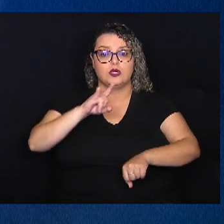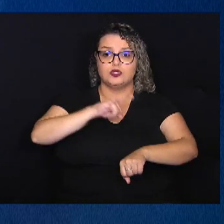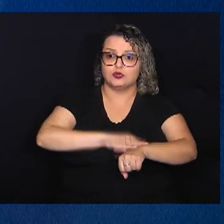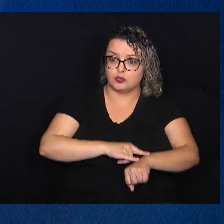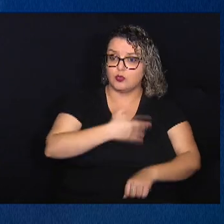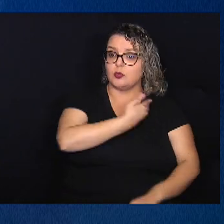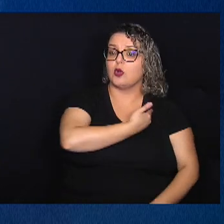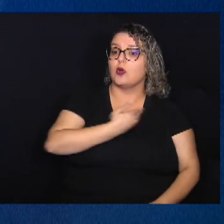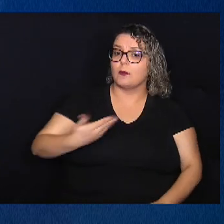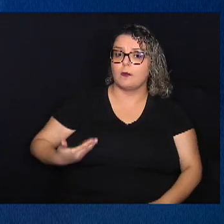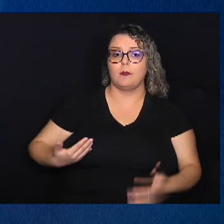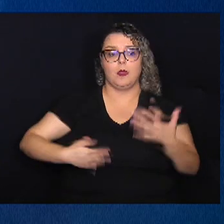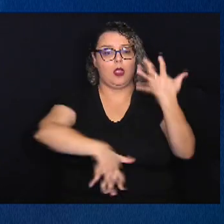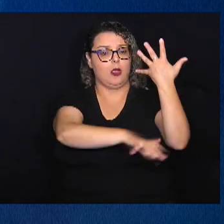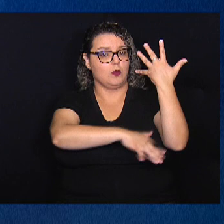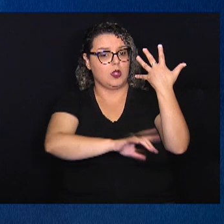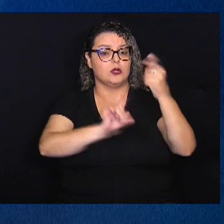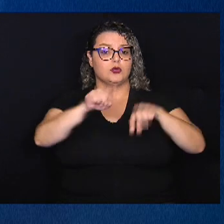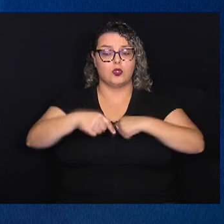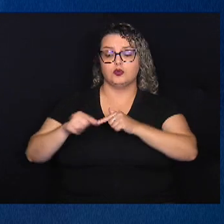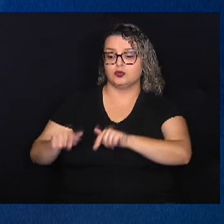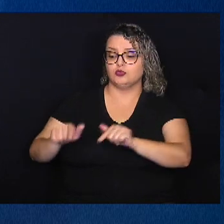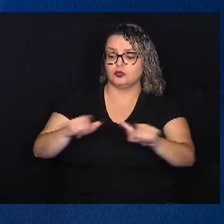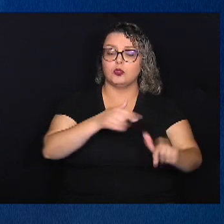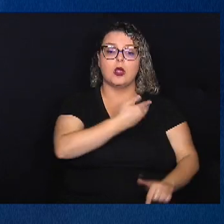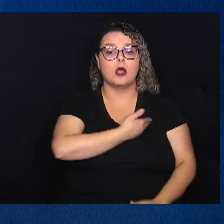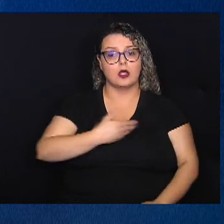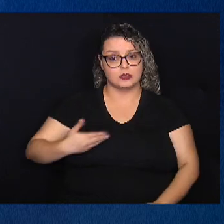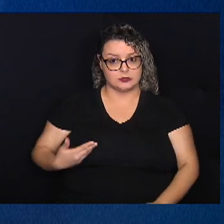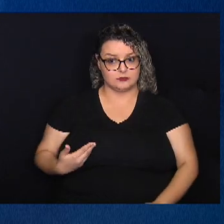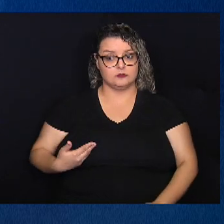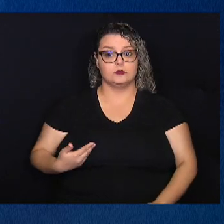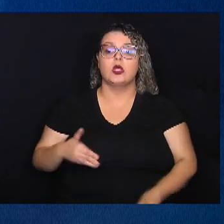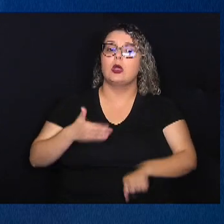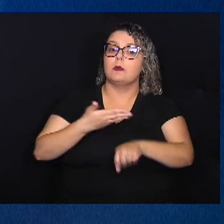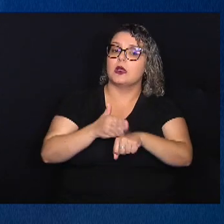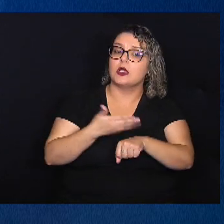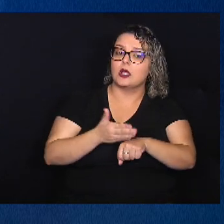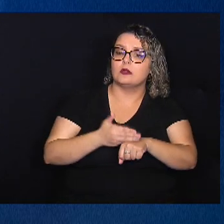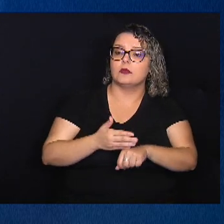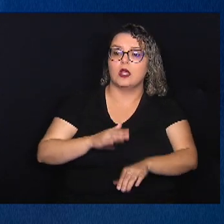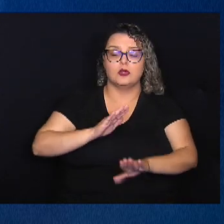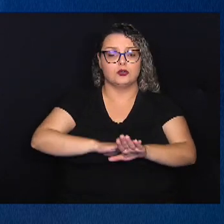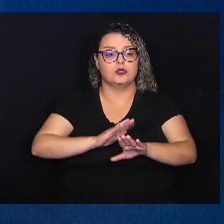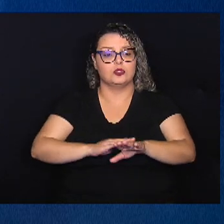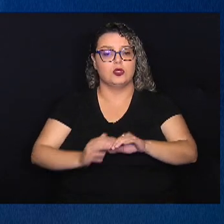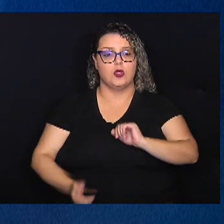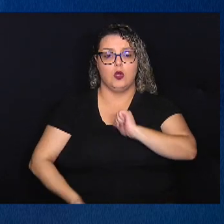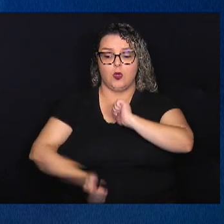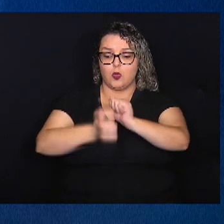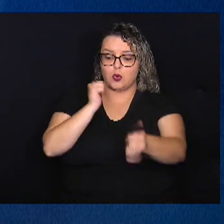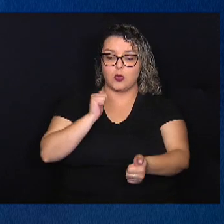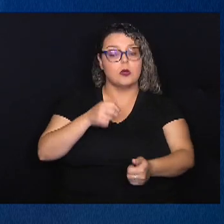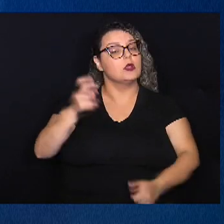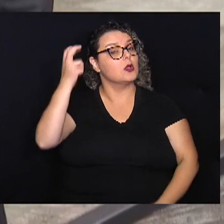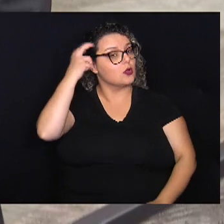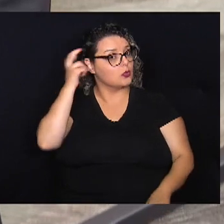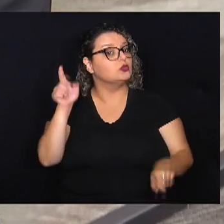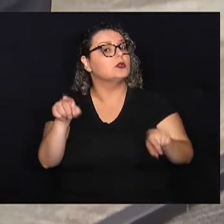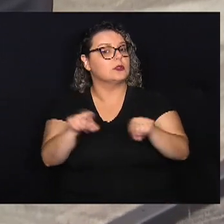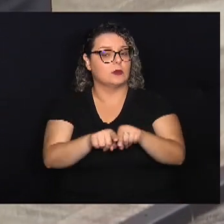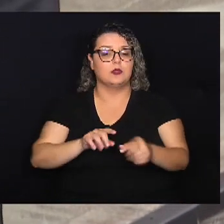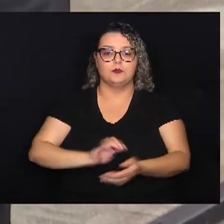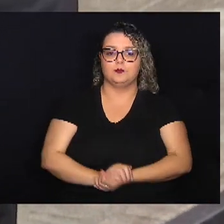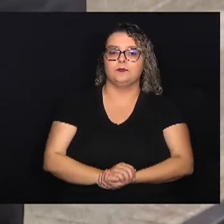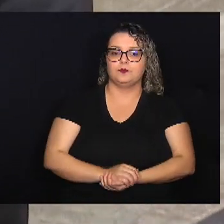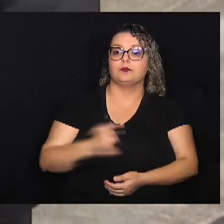banheiros públicos em praças e outros locais públicos, onde sejam praticadas atividades esportivas e culturais. Nosso